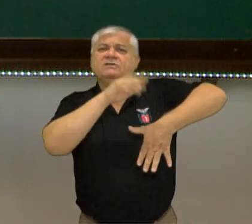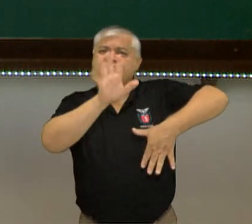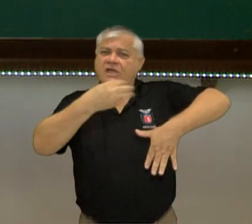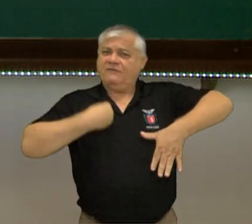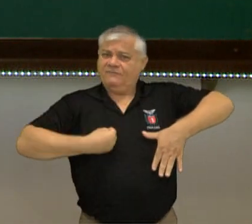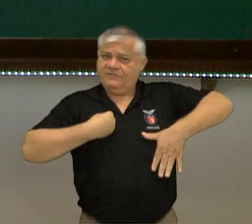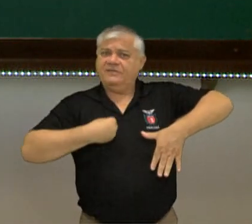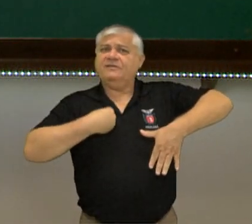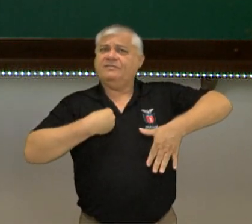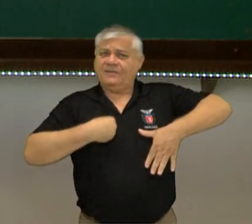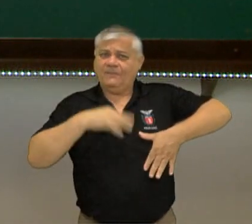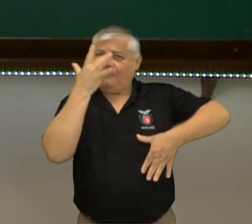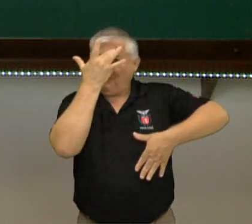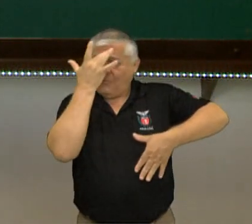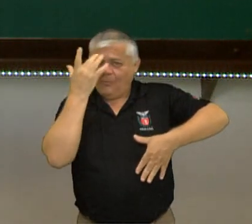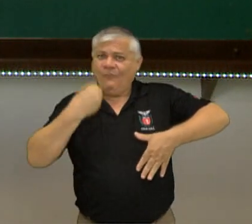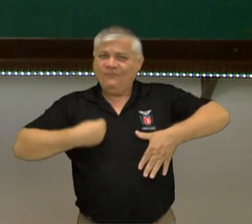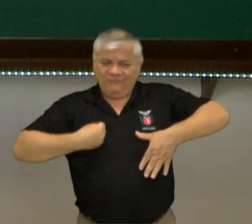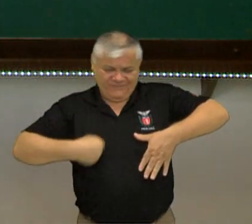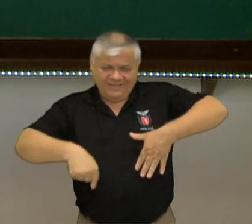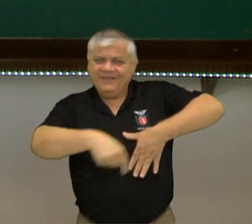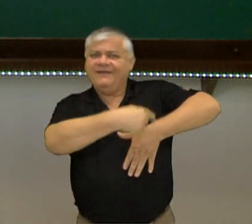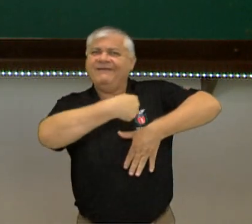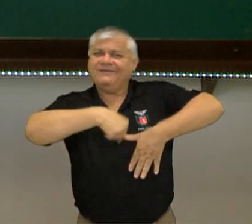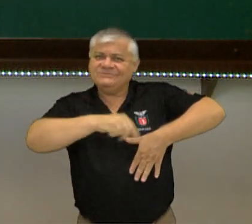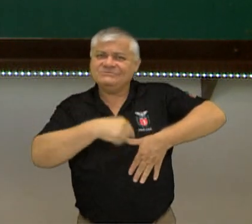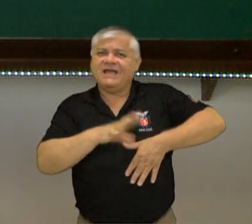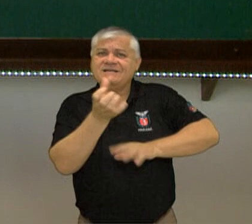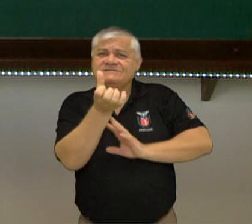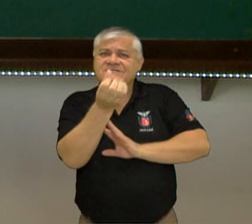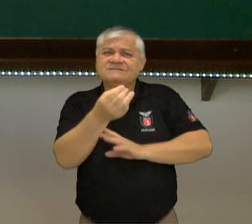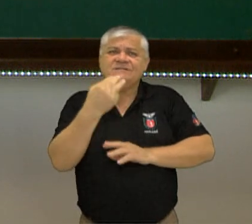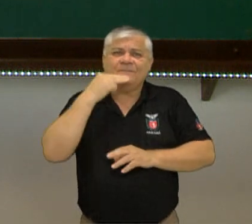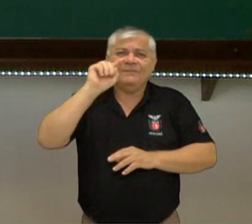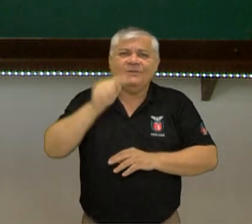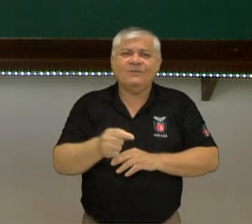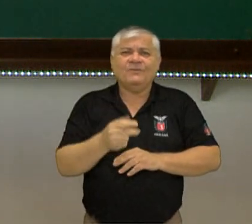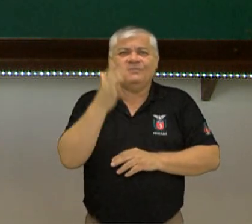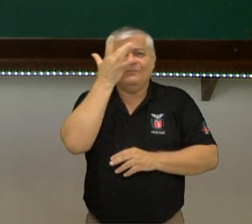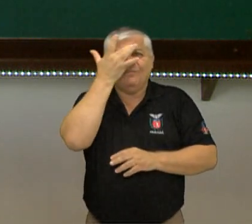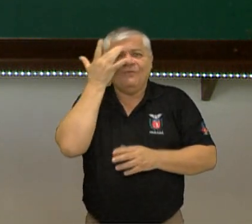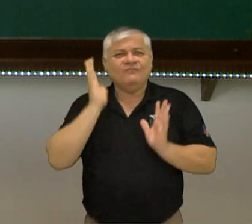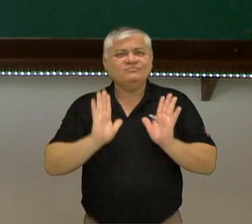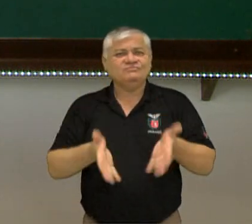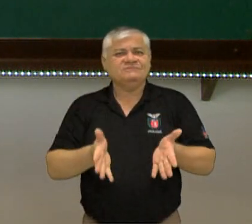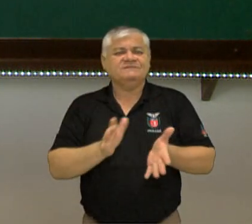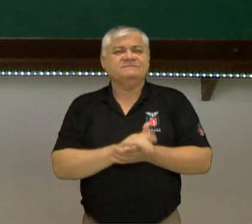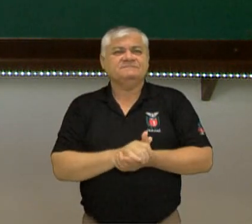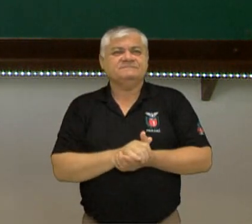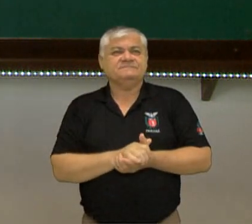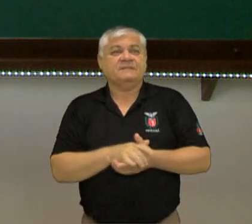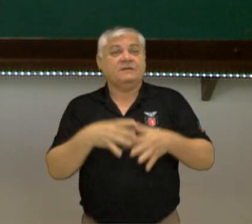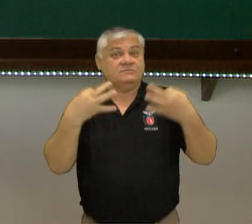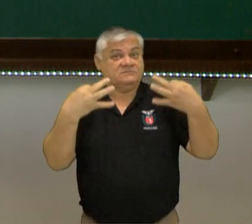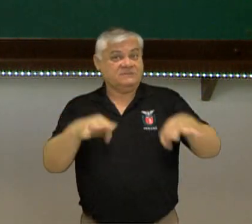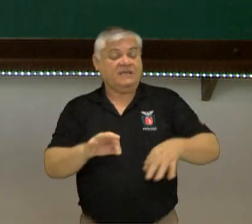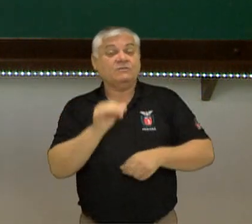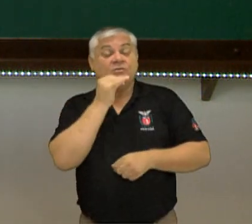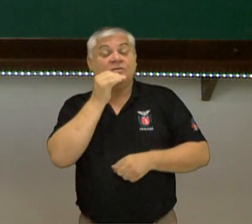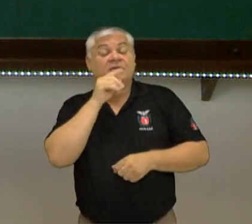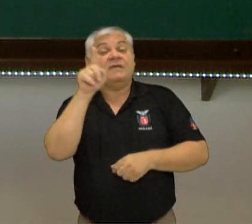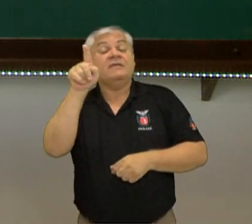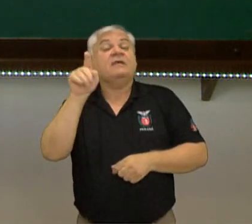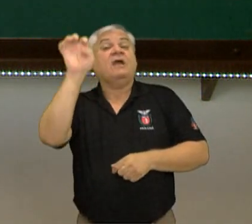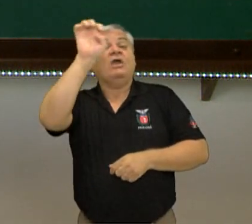Como que eu vou descobrir algo onde moram aí 60 milhões de pessoas, né? Então, o correto é afirmar que os